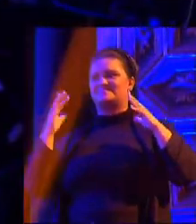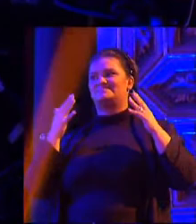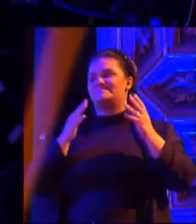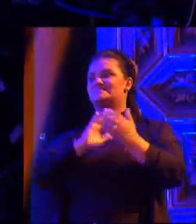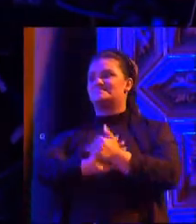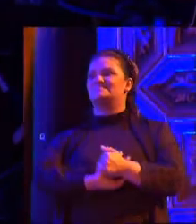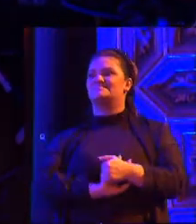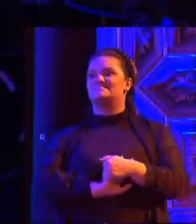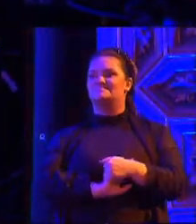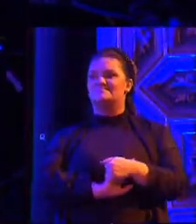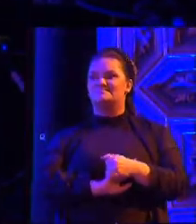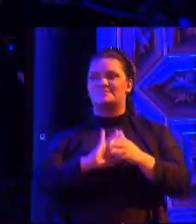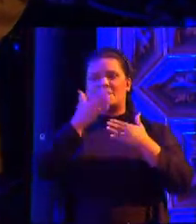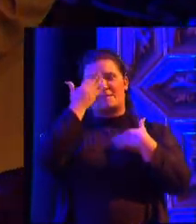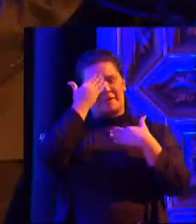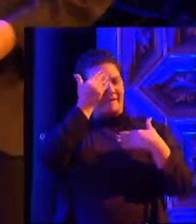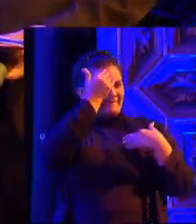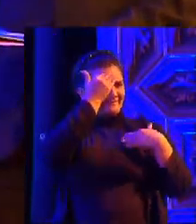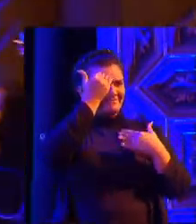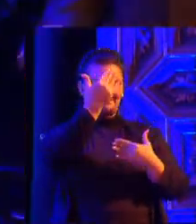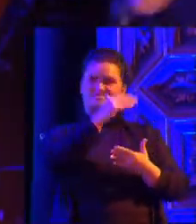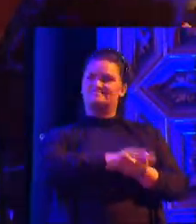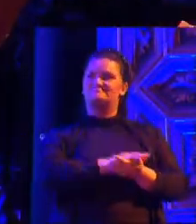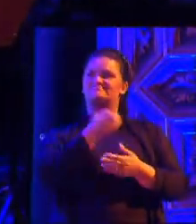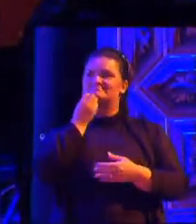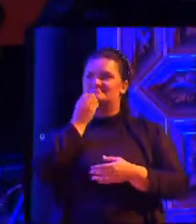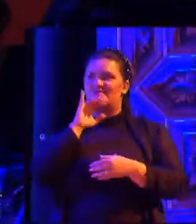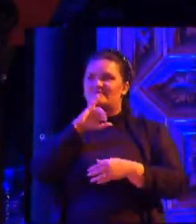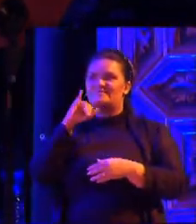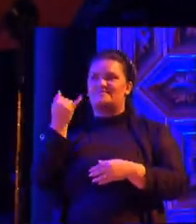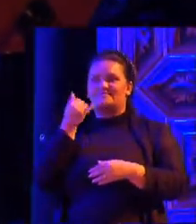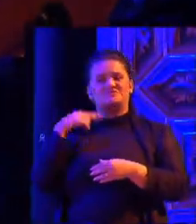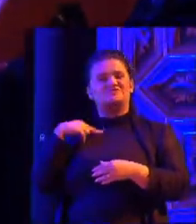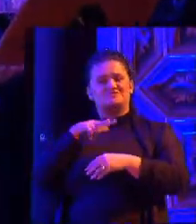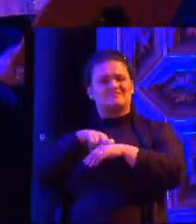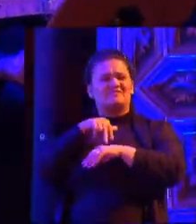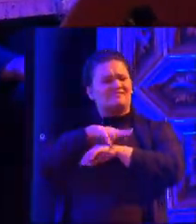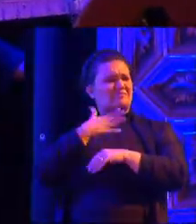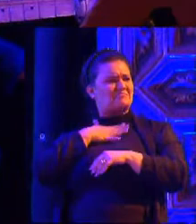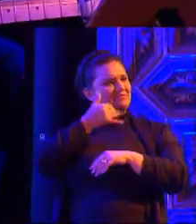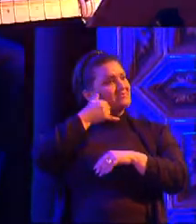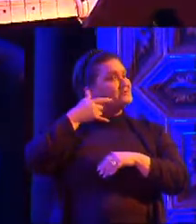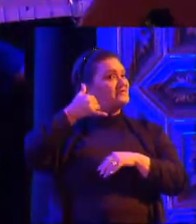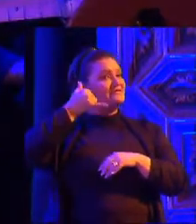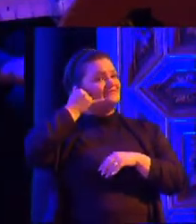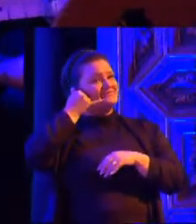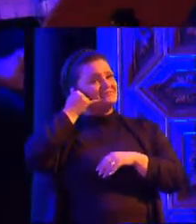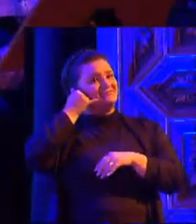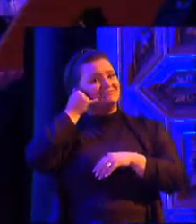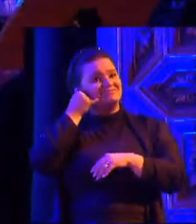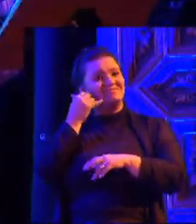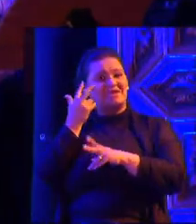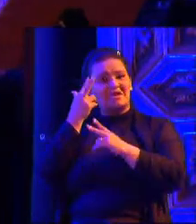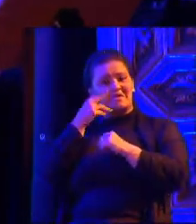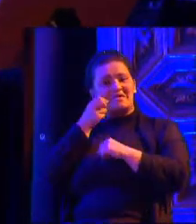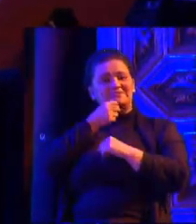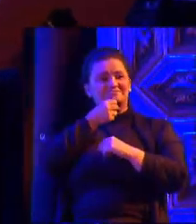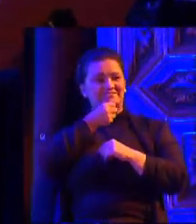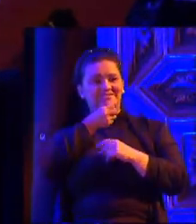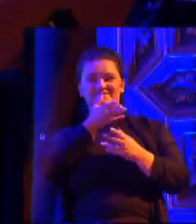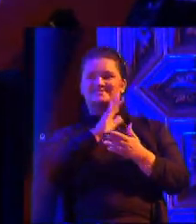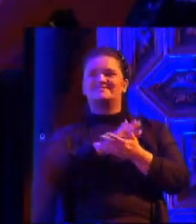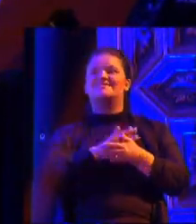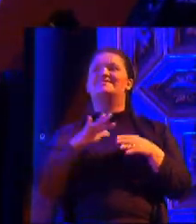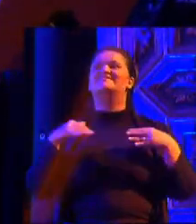Ai, obrigadíssima. Bom, eu vou aproveitar que eu já tô aqui com o meu microfone da Britney Spears.